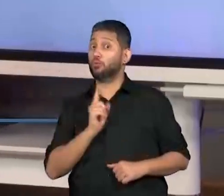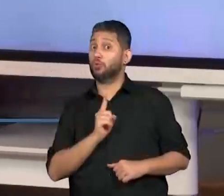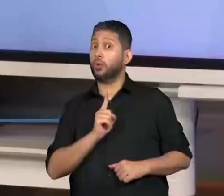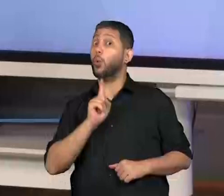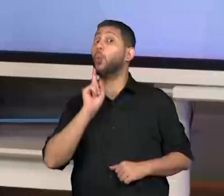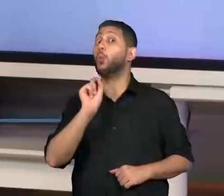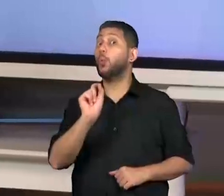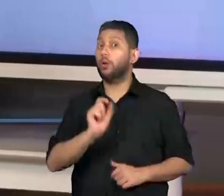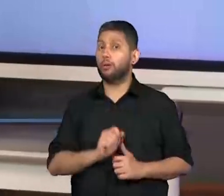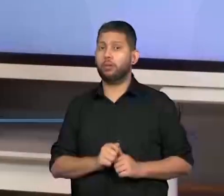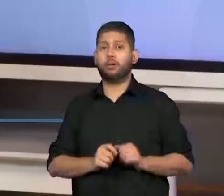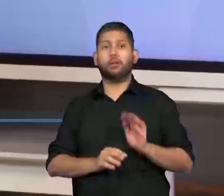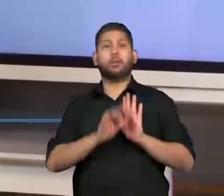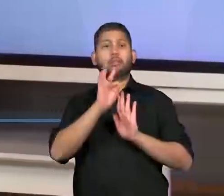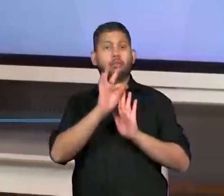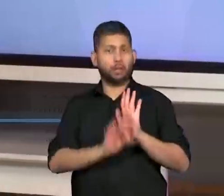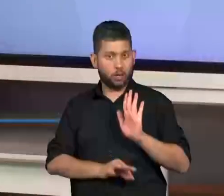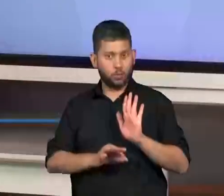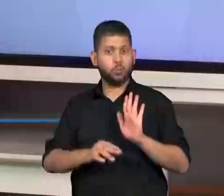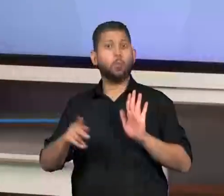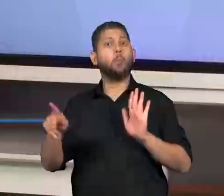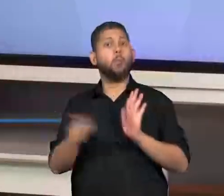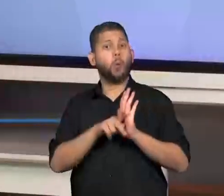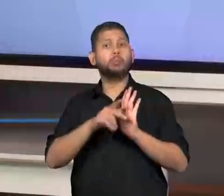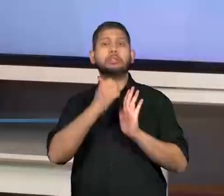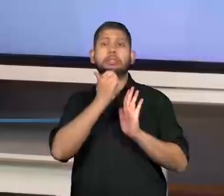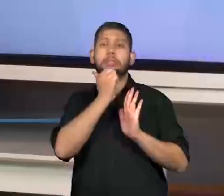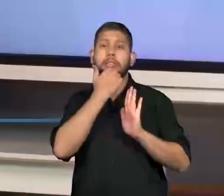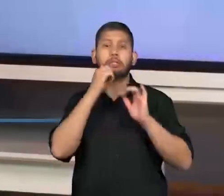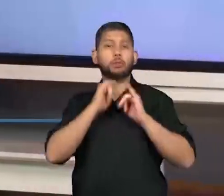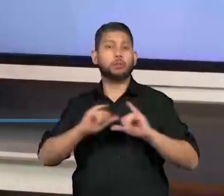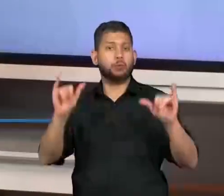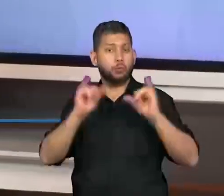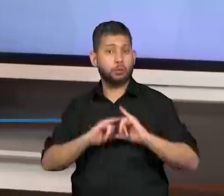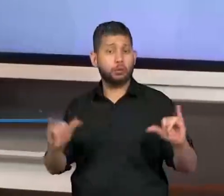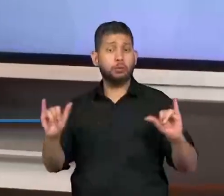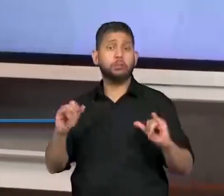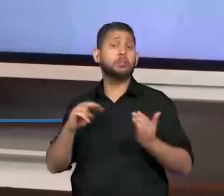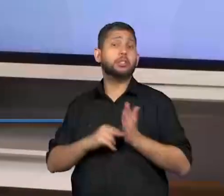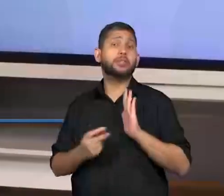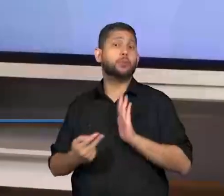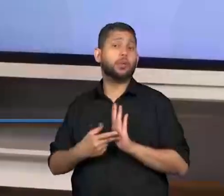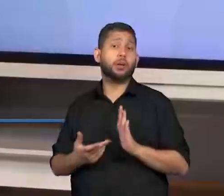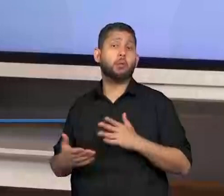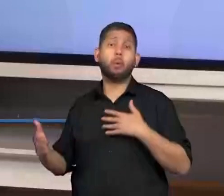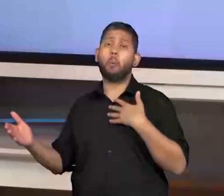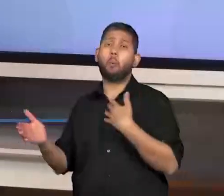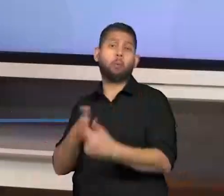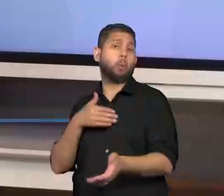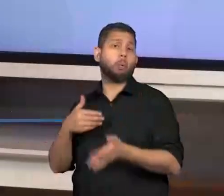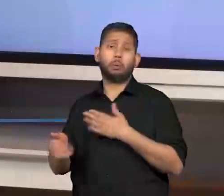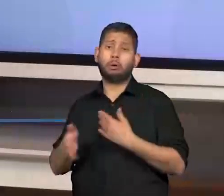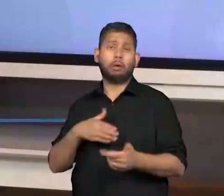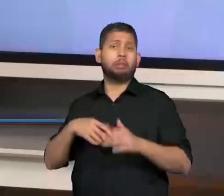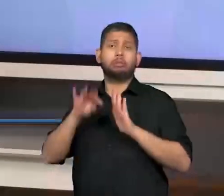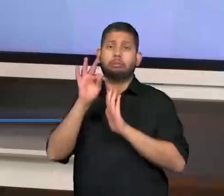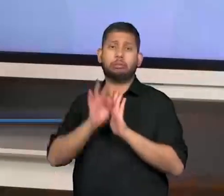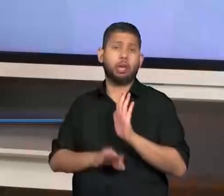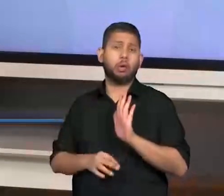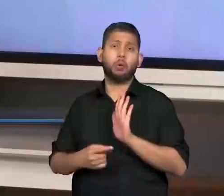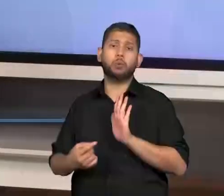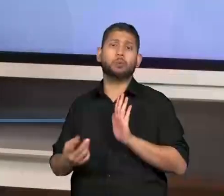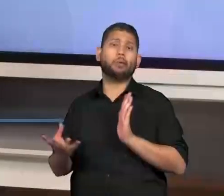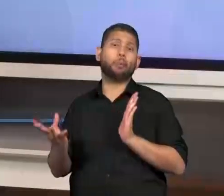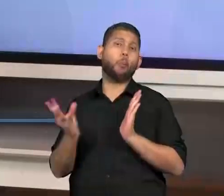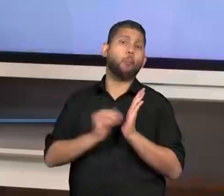em textos de divulgação científica, não quer dizer que qualquer texto que abordar